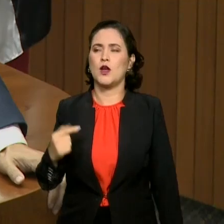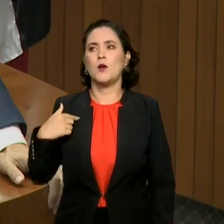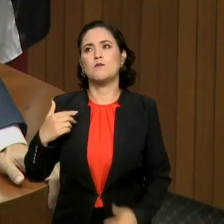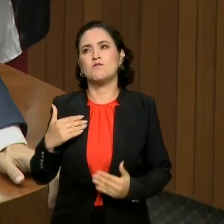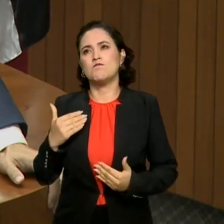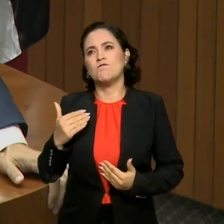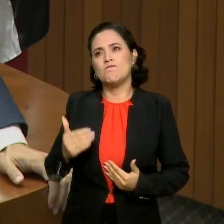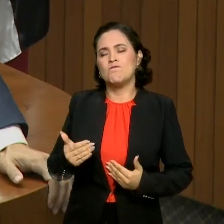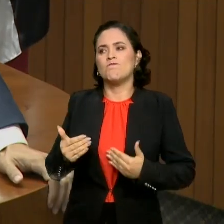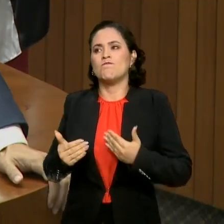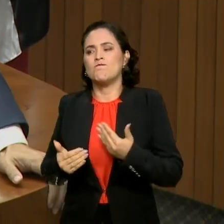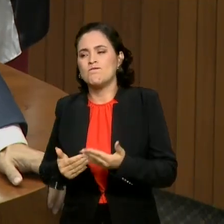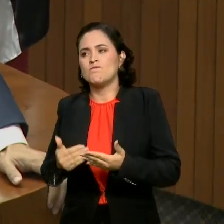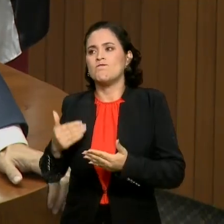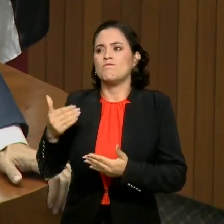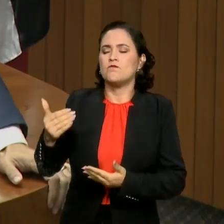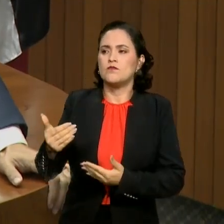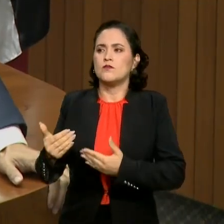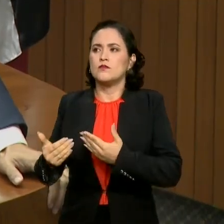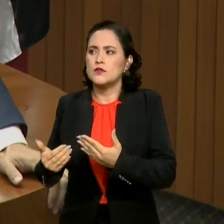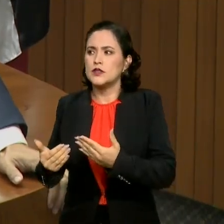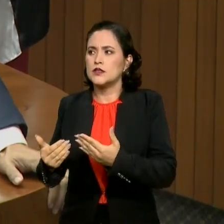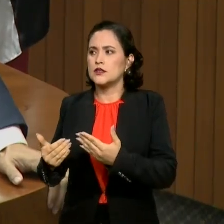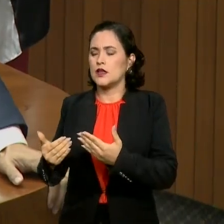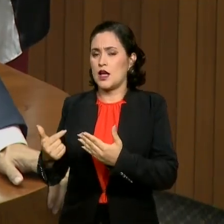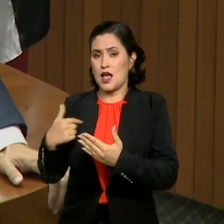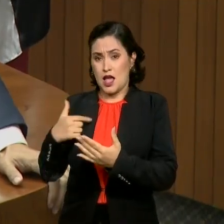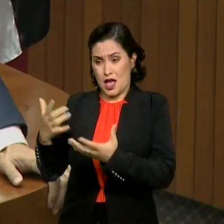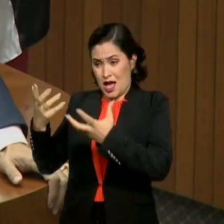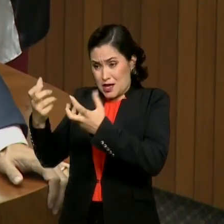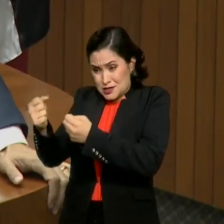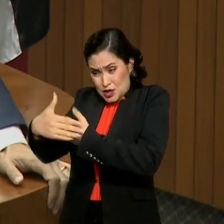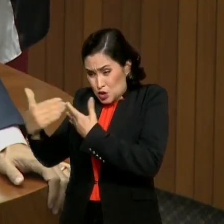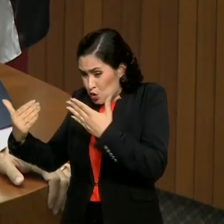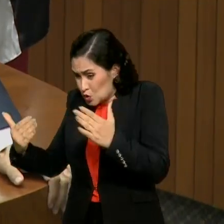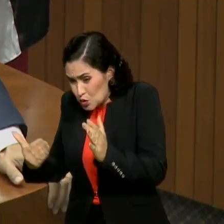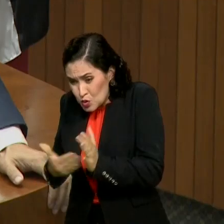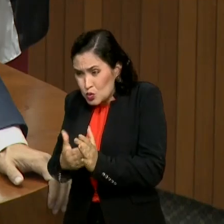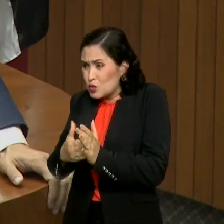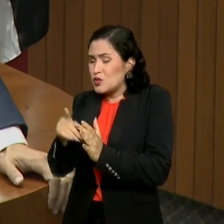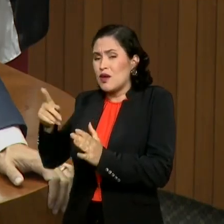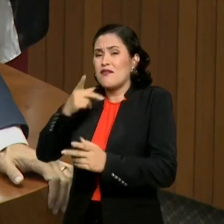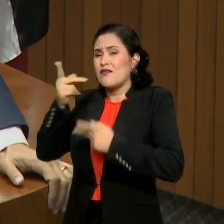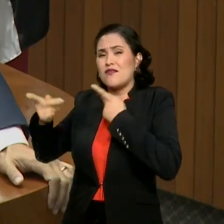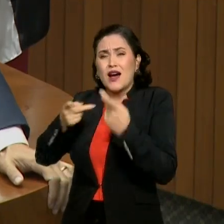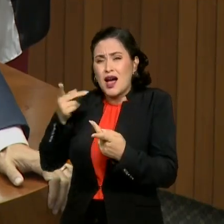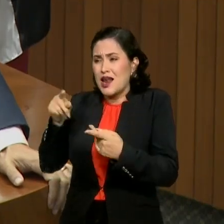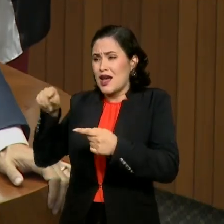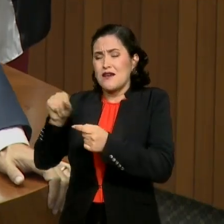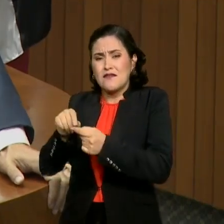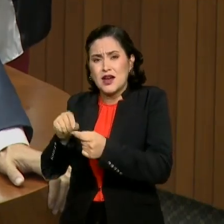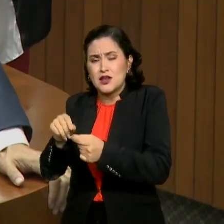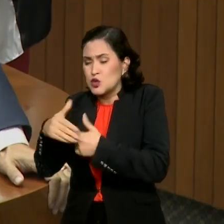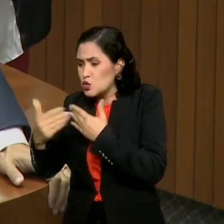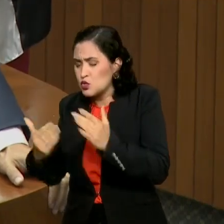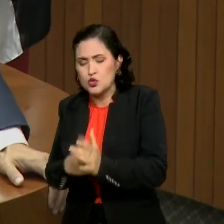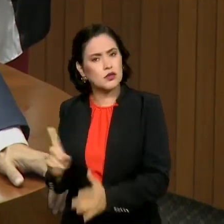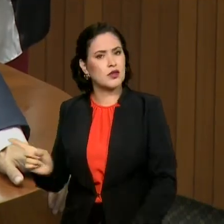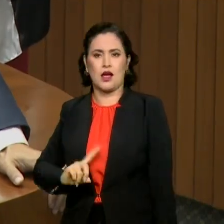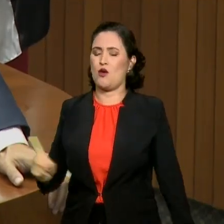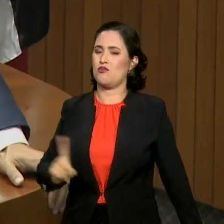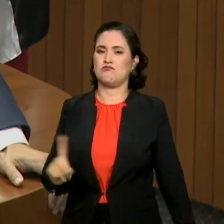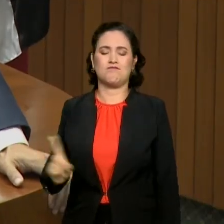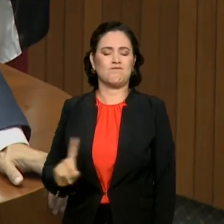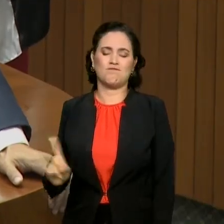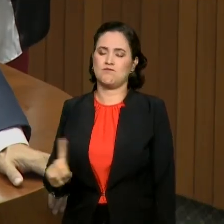Bolsonaro falava. E eu não concordo com tudo que o Bolsonaro faz ou fala. Mas eu digo que ele representa uma coisa muito